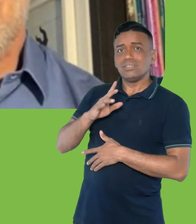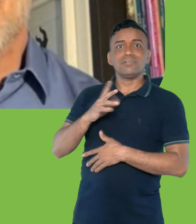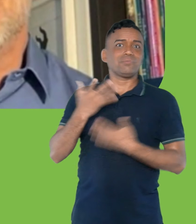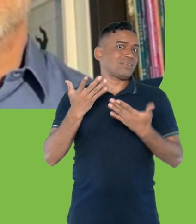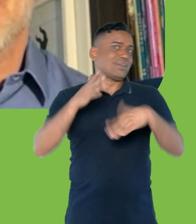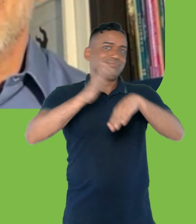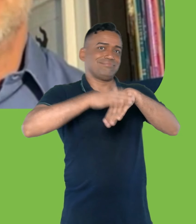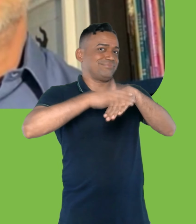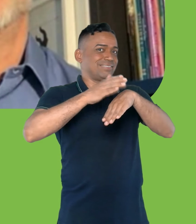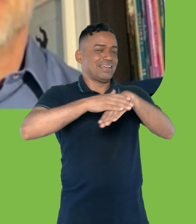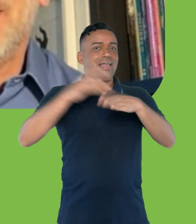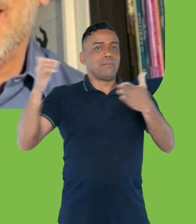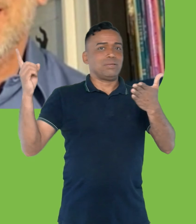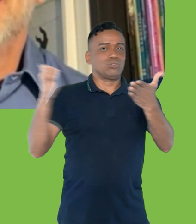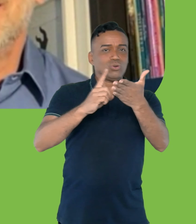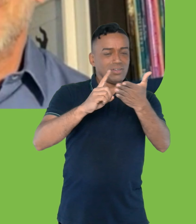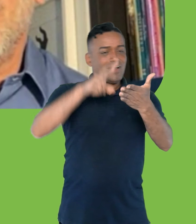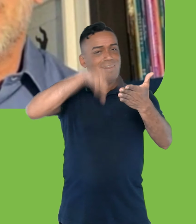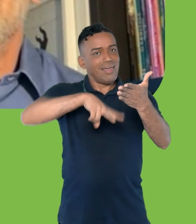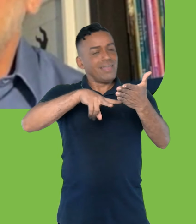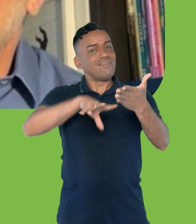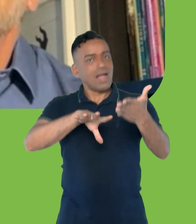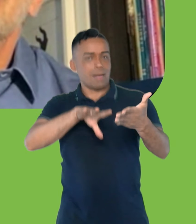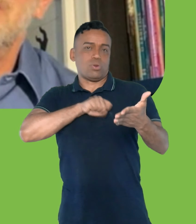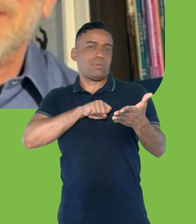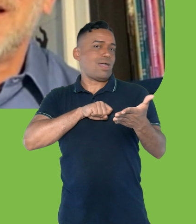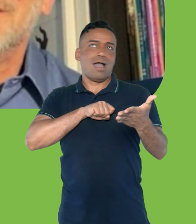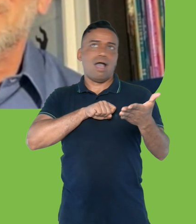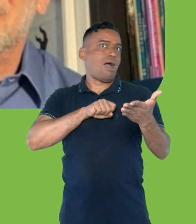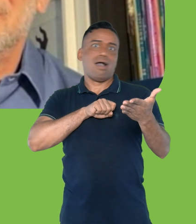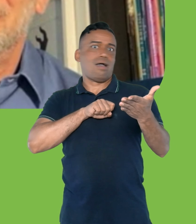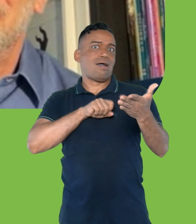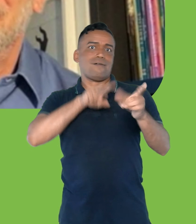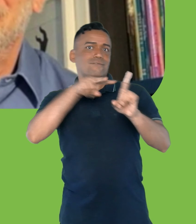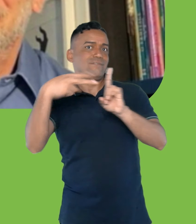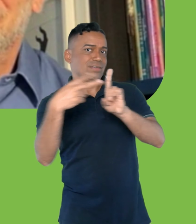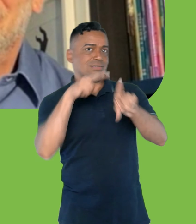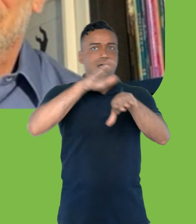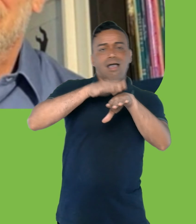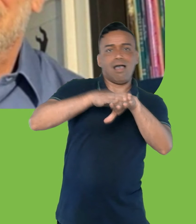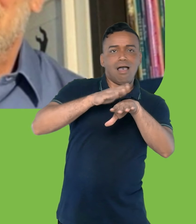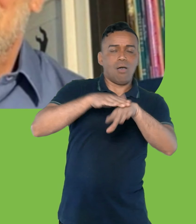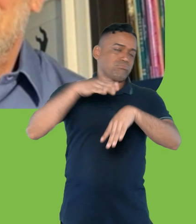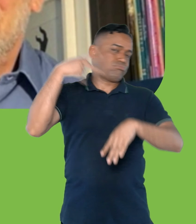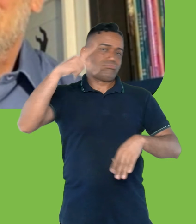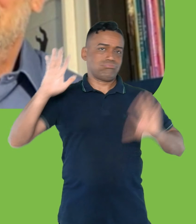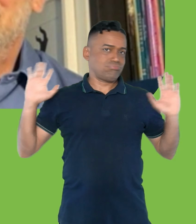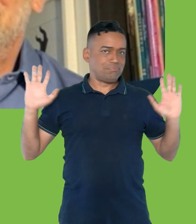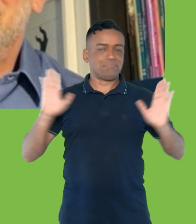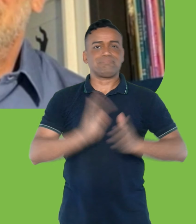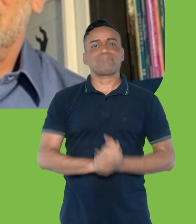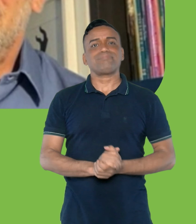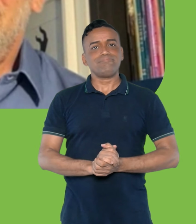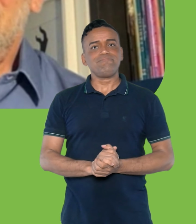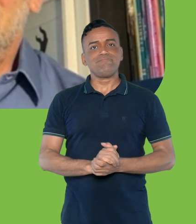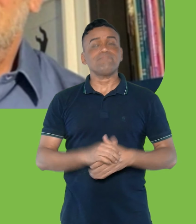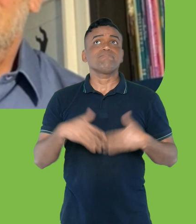cargo do leitor que vai realmente se apropriar dessa obra e vai fazer as suas interpretações. É. E